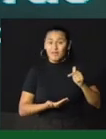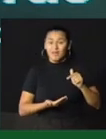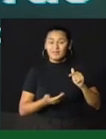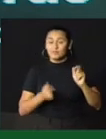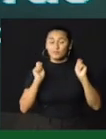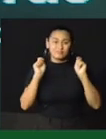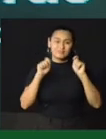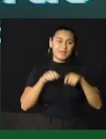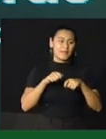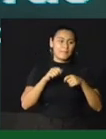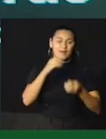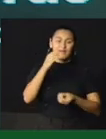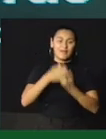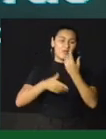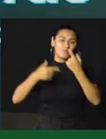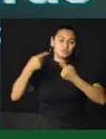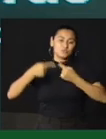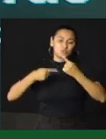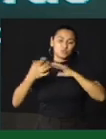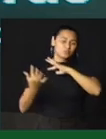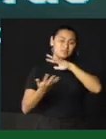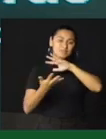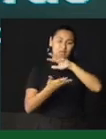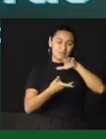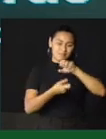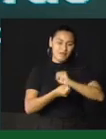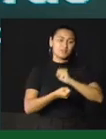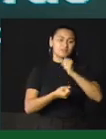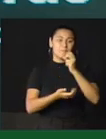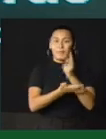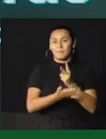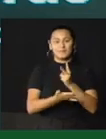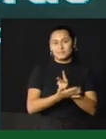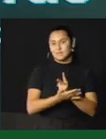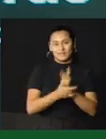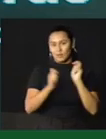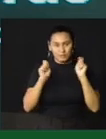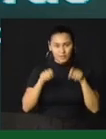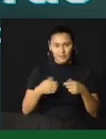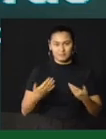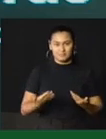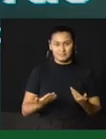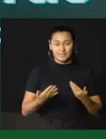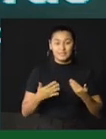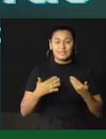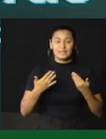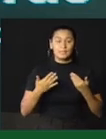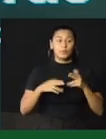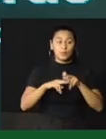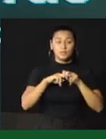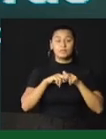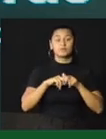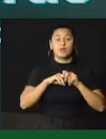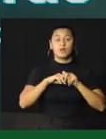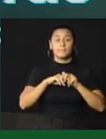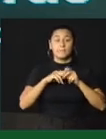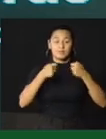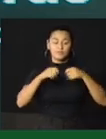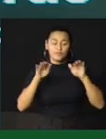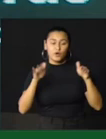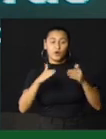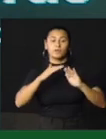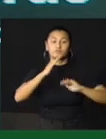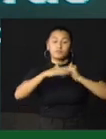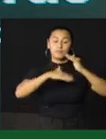discurso de sustentabilidade que pare de pé então isso se dá através do desenvolvimento tecnológico do desenvolvimento